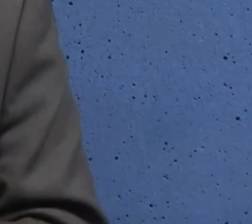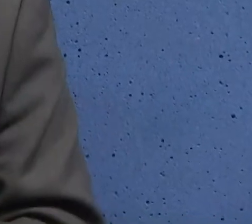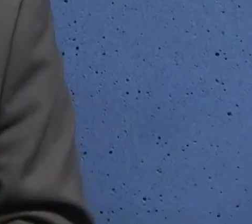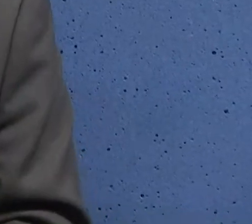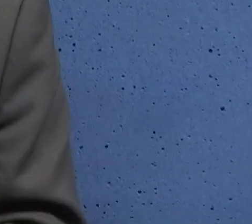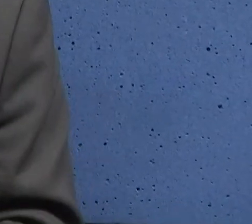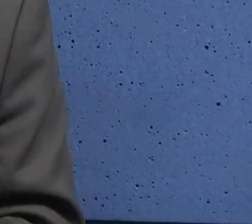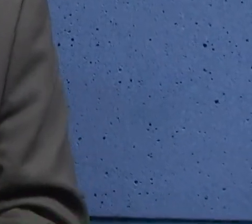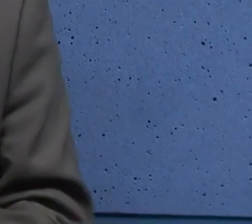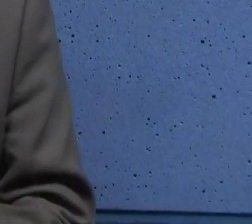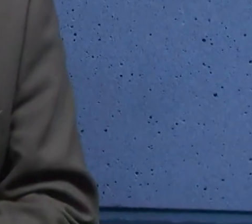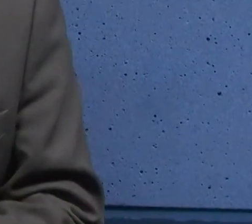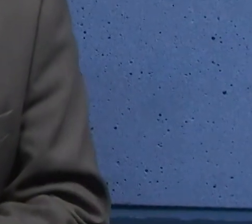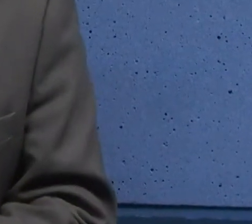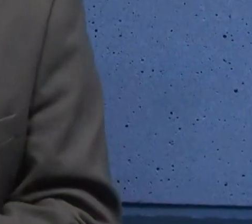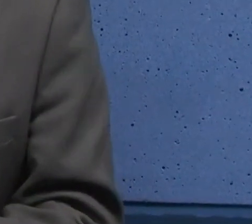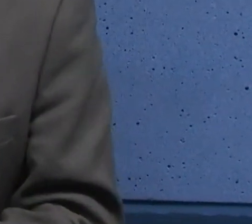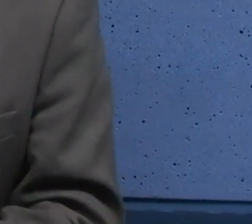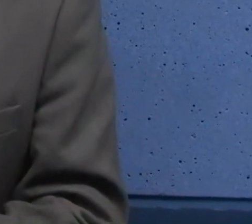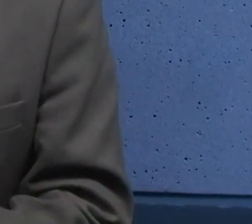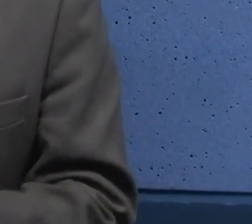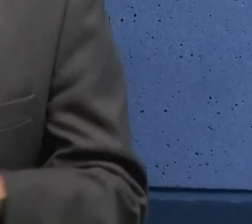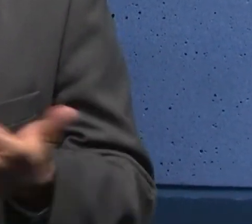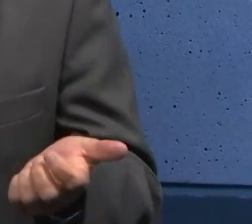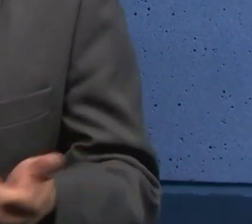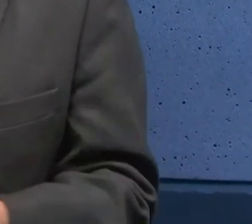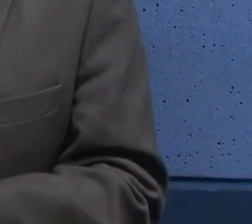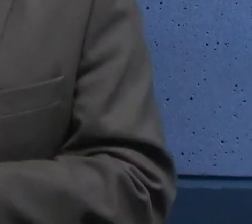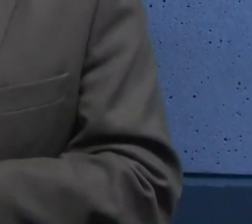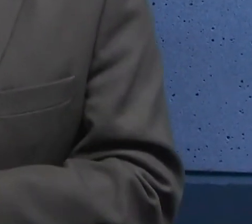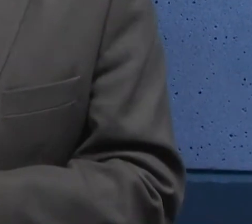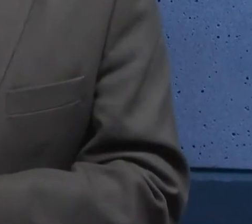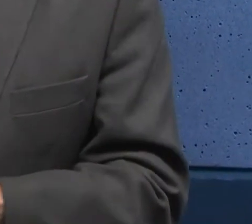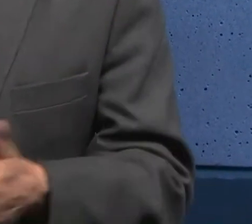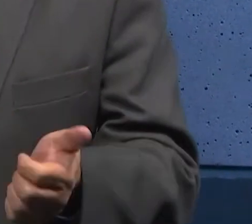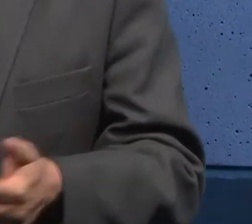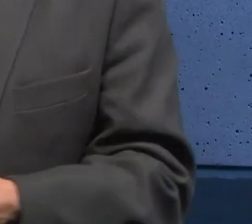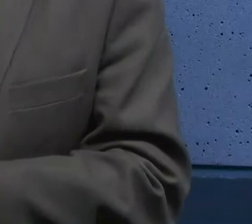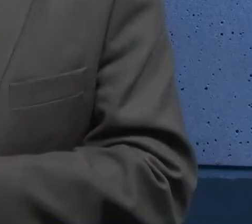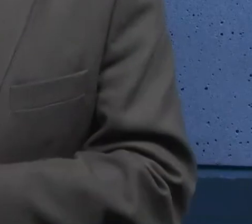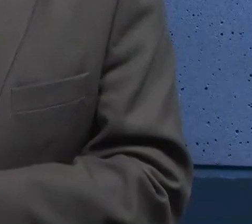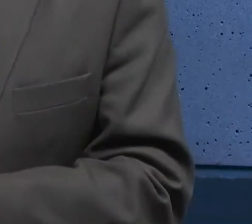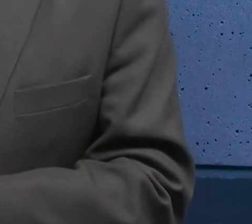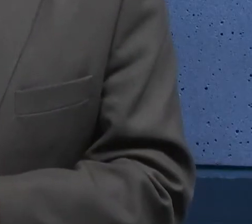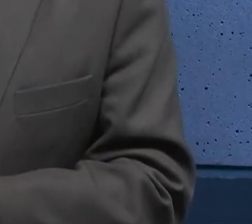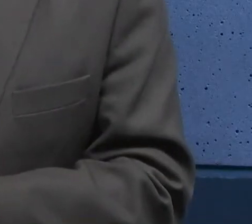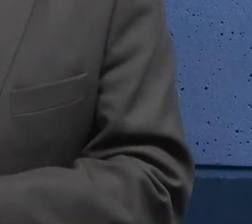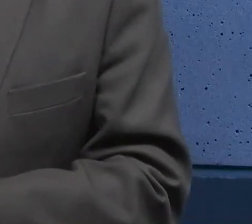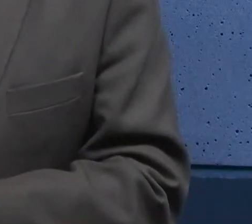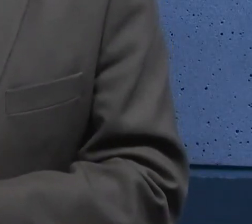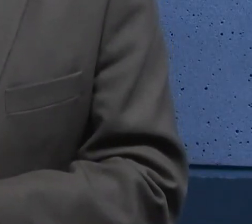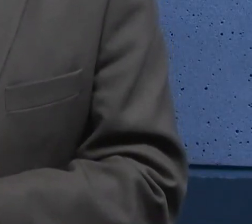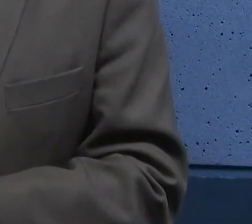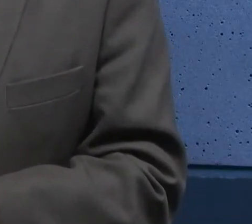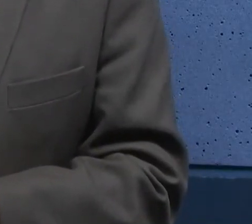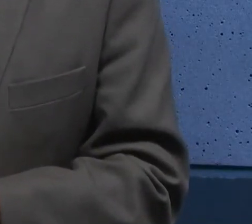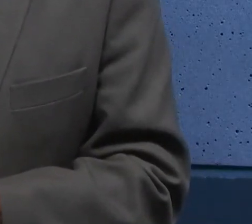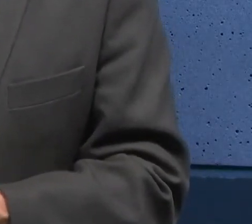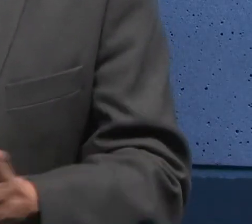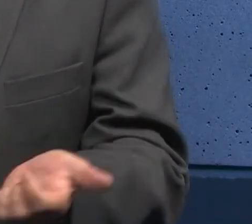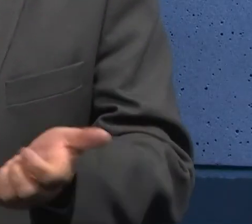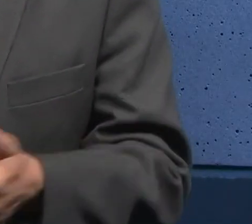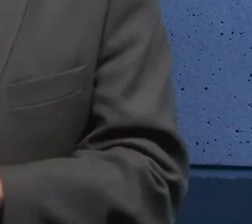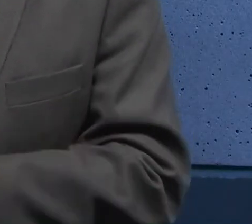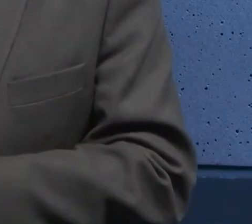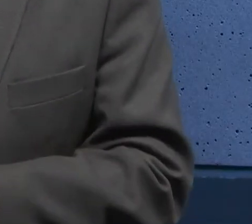agradeço mais uma vez a oportunidade, agradeço também a Mariana por estar conosco aqui nessa tarde e eu